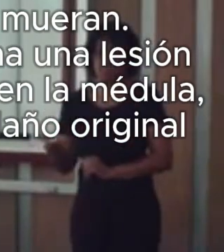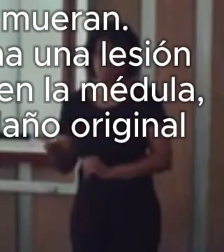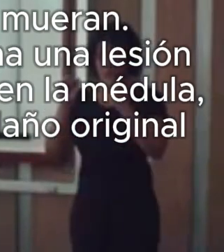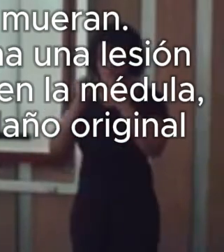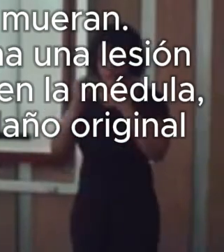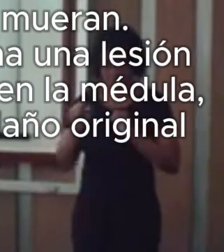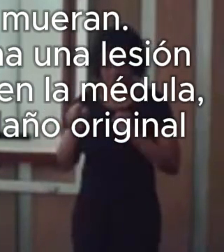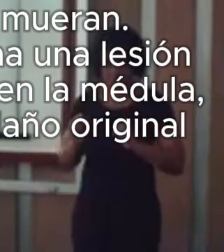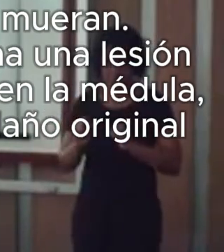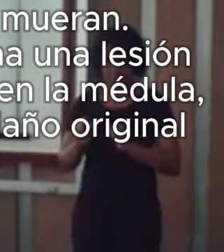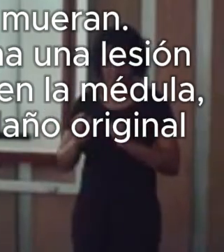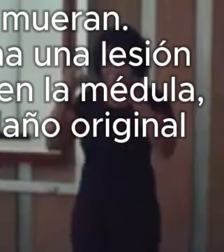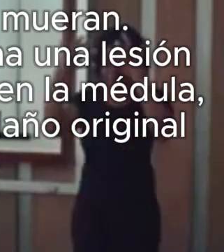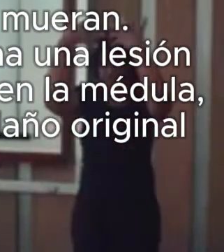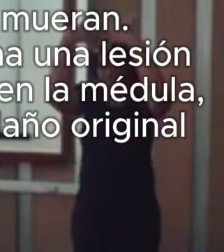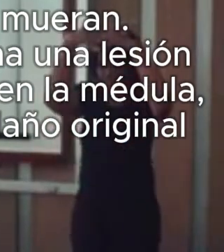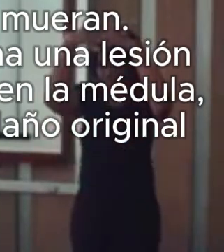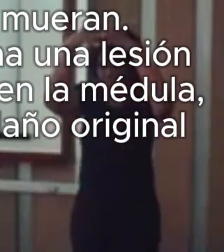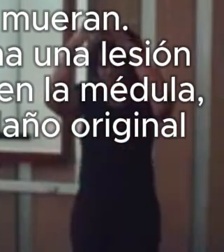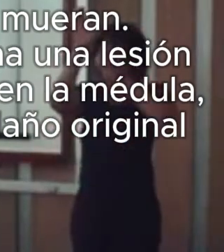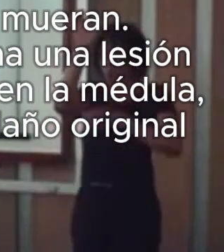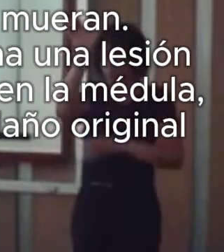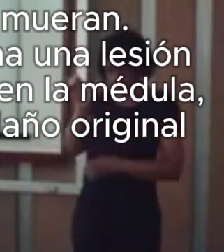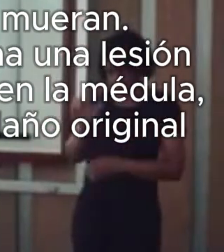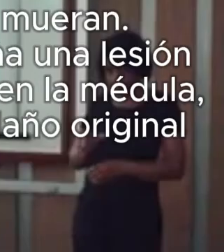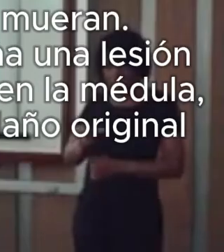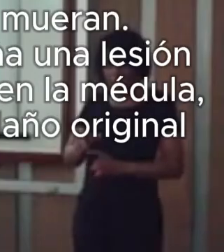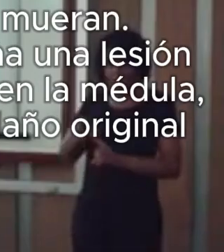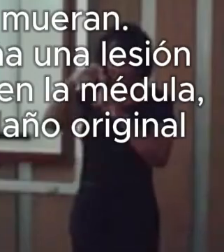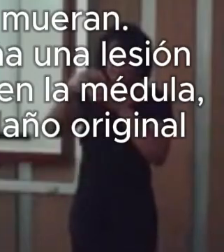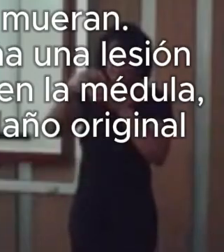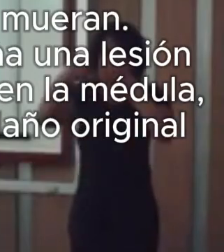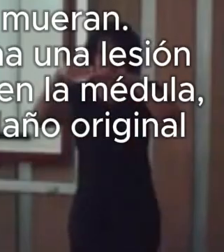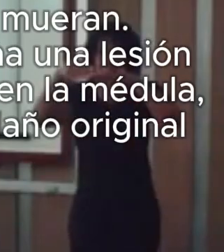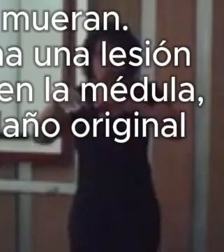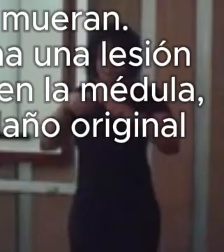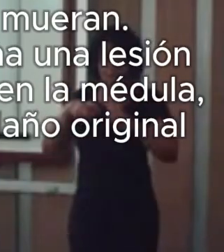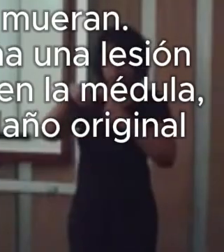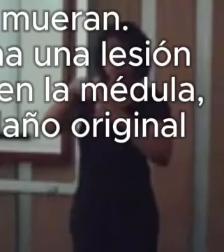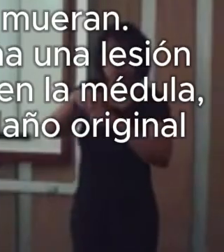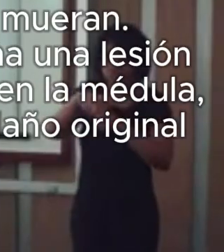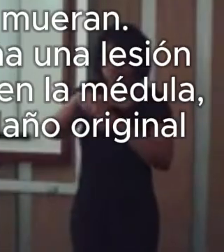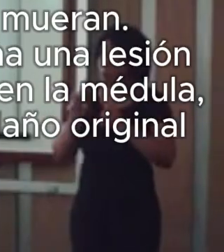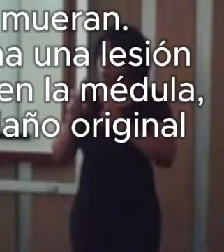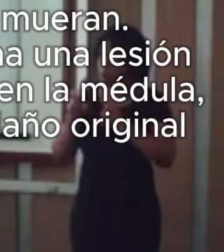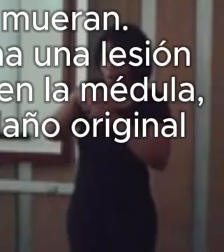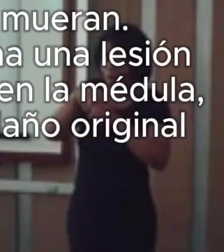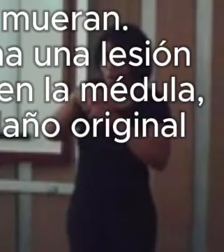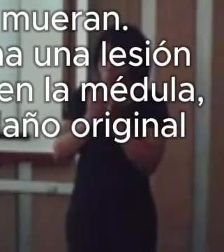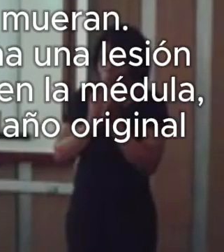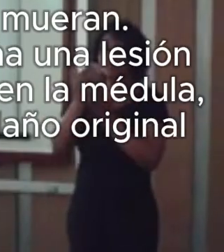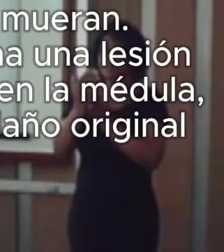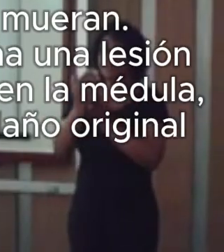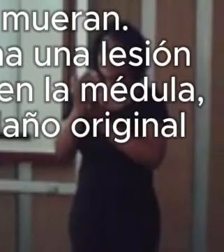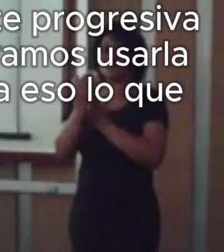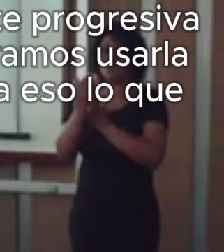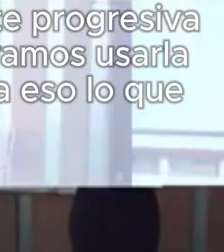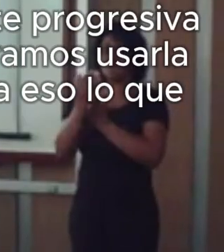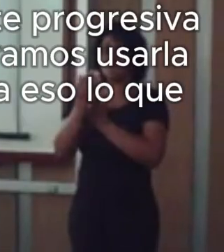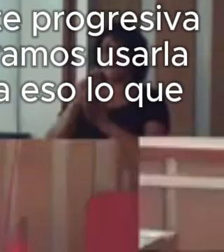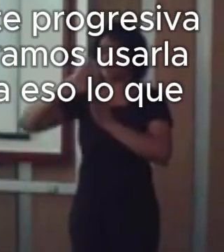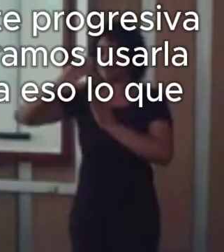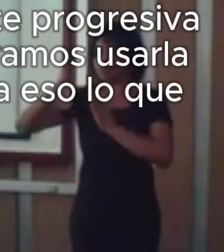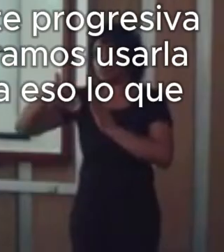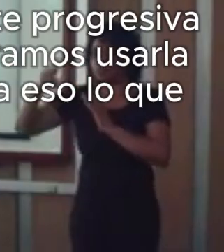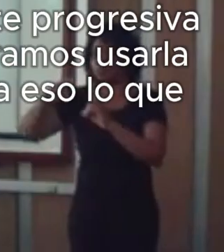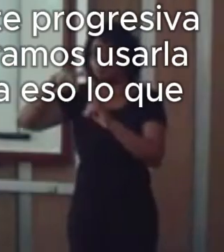tanto no cérebro como medula, o maior dano, a maior perda não é pelo impacto, não é pelo dano original, é pelo que se chama lesão